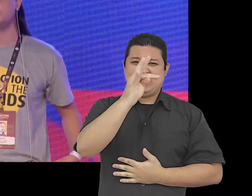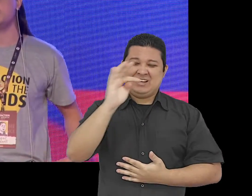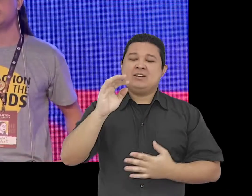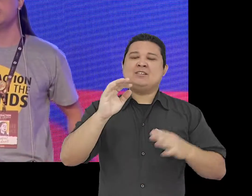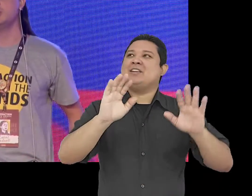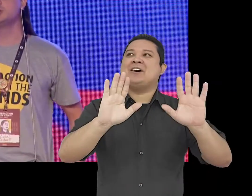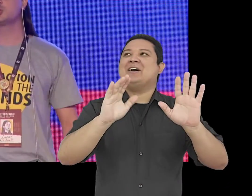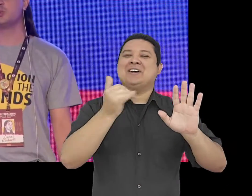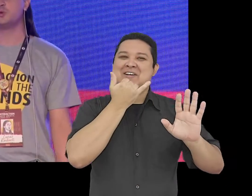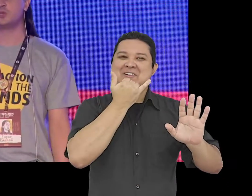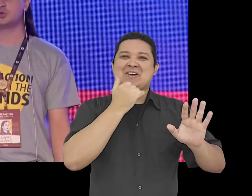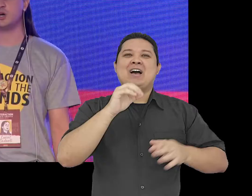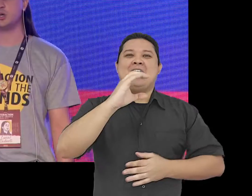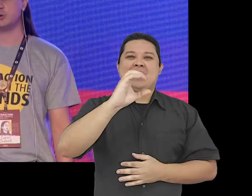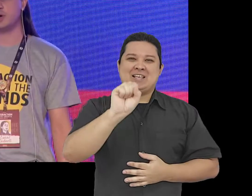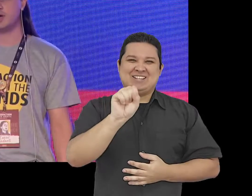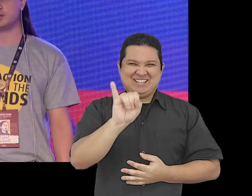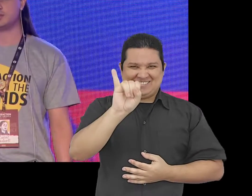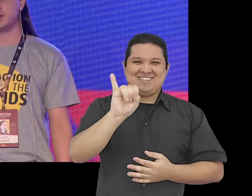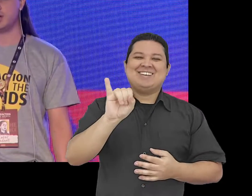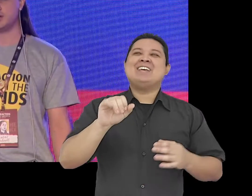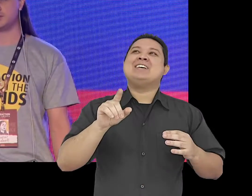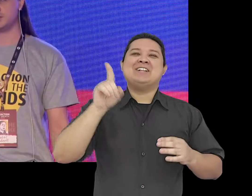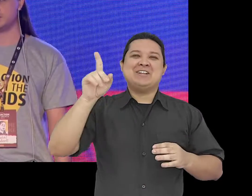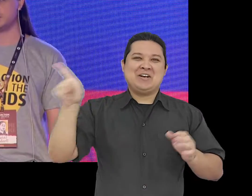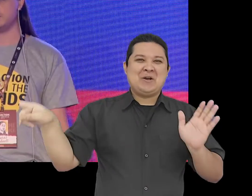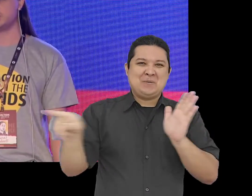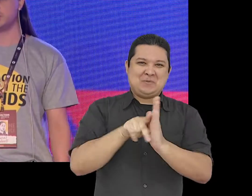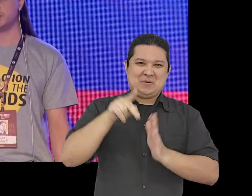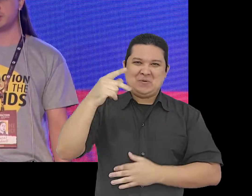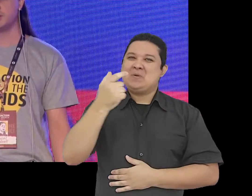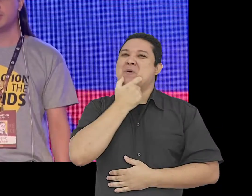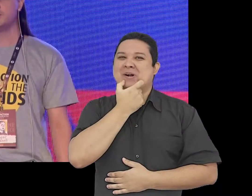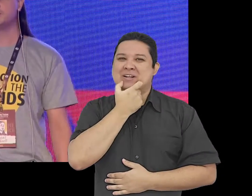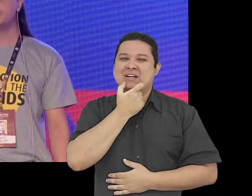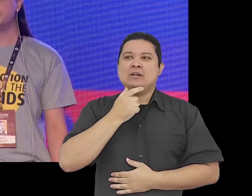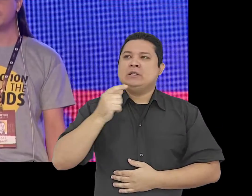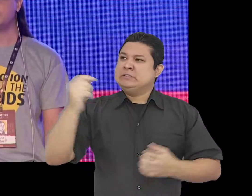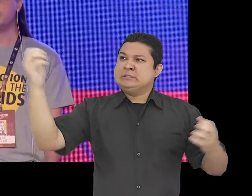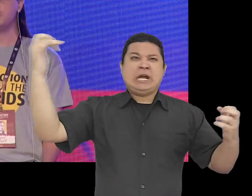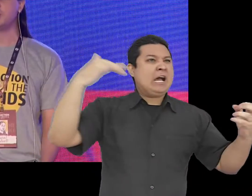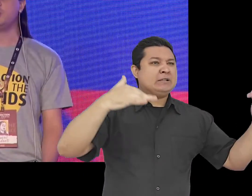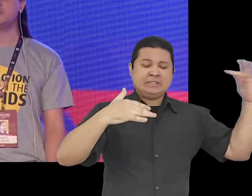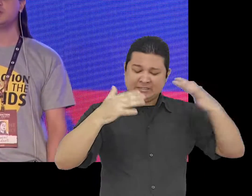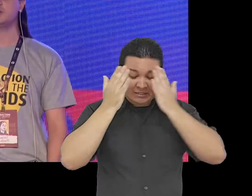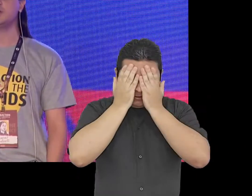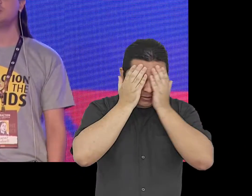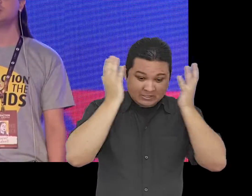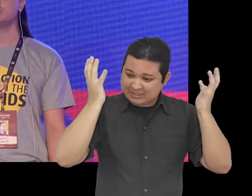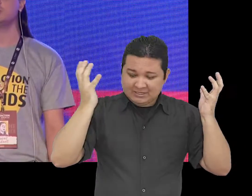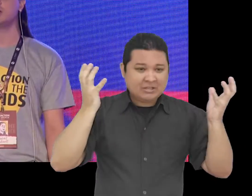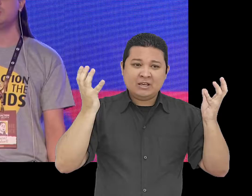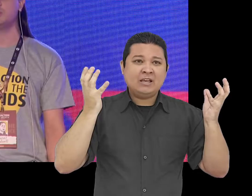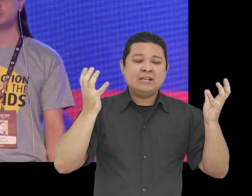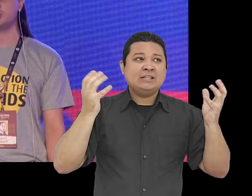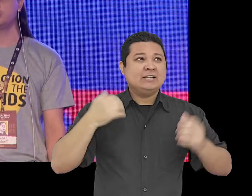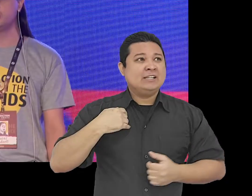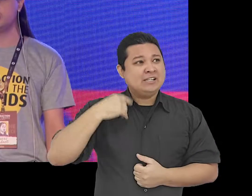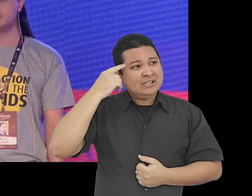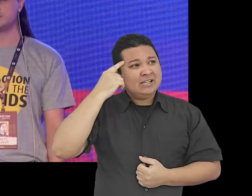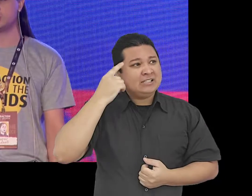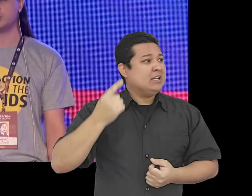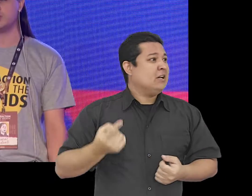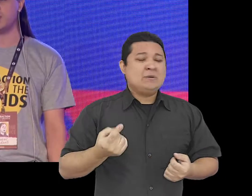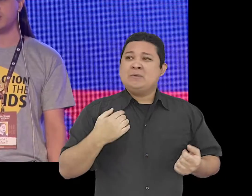dá, sei lá, eu já imagino. Desculpa, não é a SWAT, é o SAS, Serviço Britânico. Mas então eles estavam... Cara, eu pensei, o que aconteceu? Naquele momento só